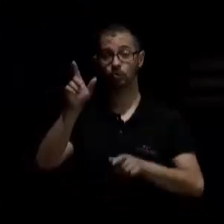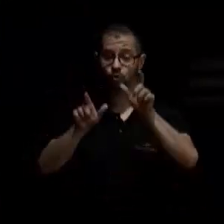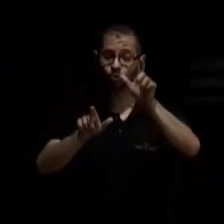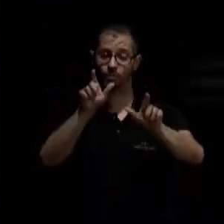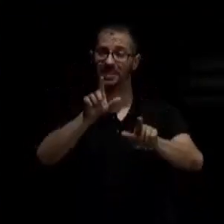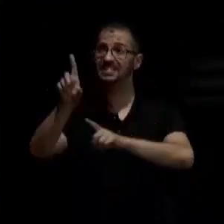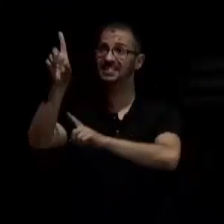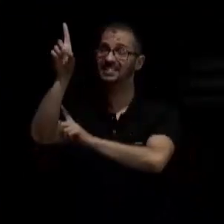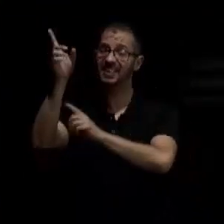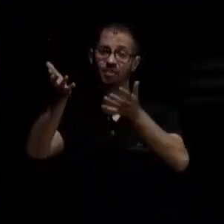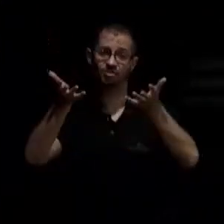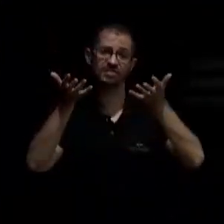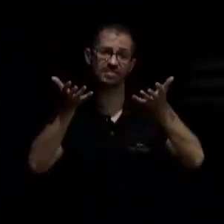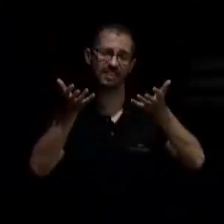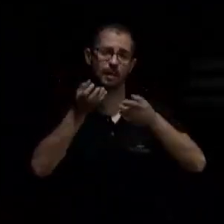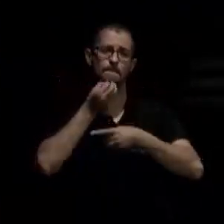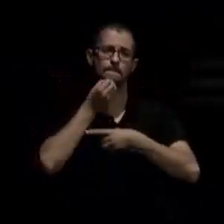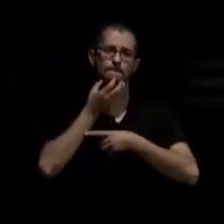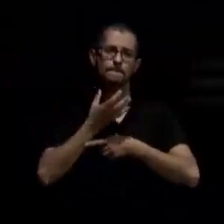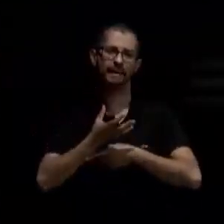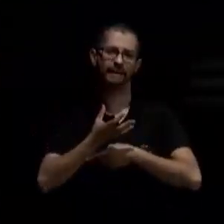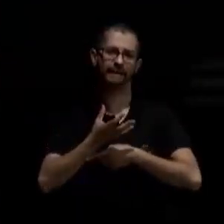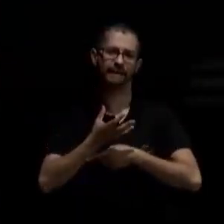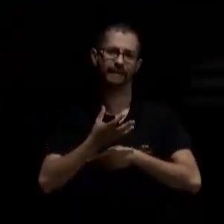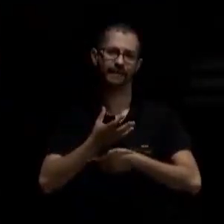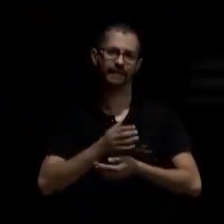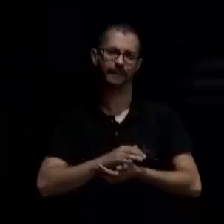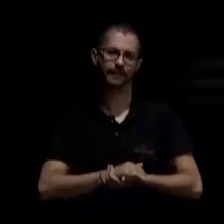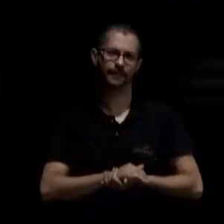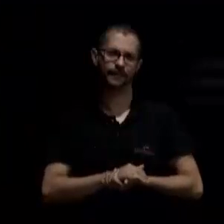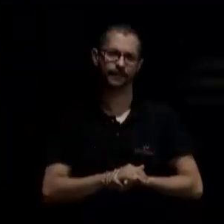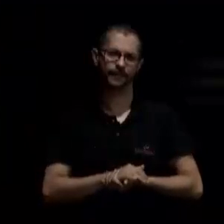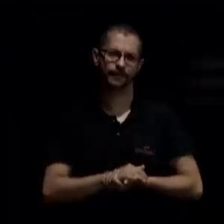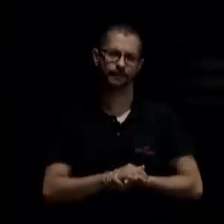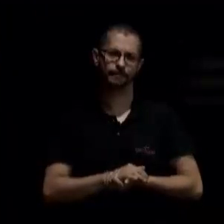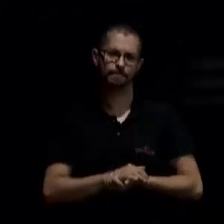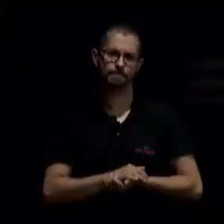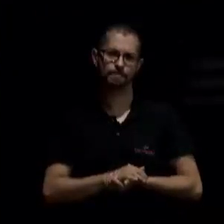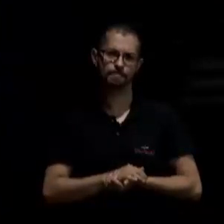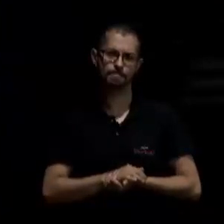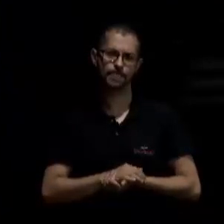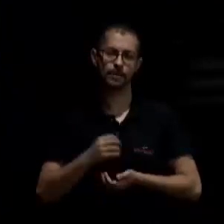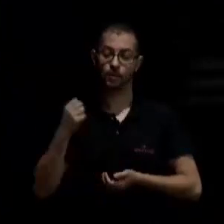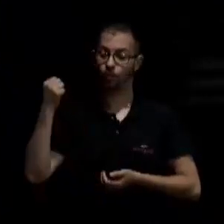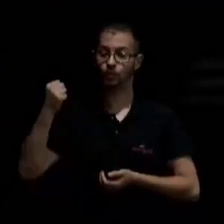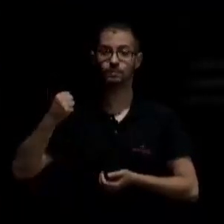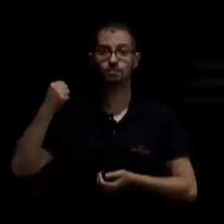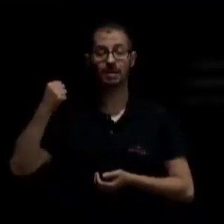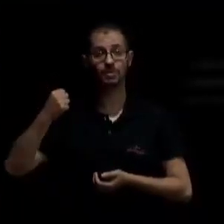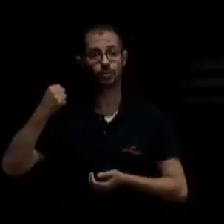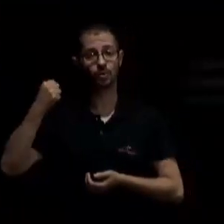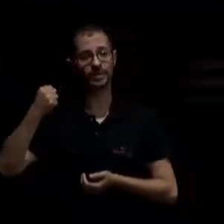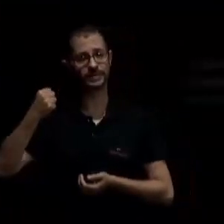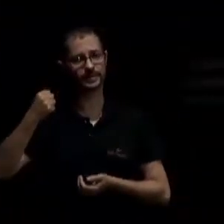bem. Aí ele disse assim, os pastores ficaram dizendo, então,